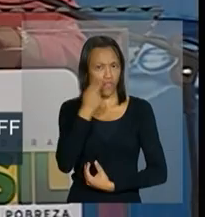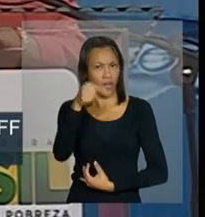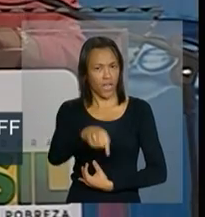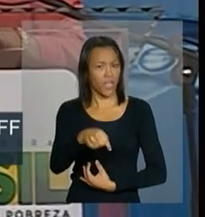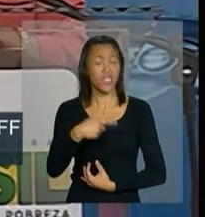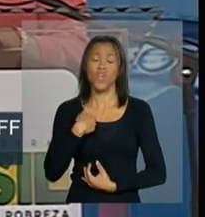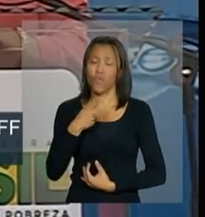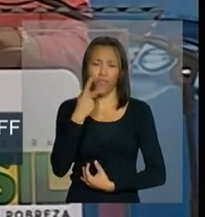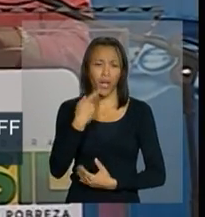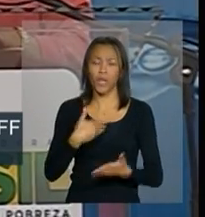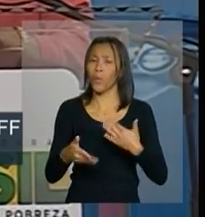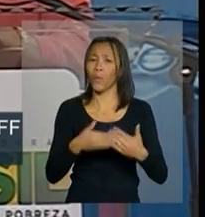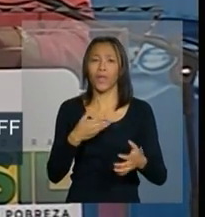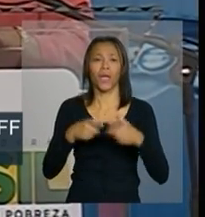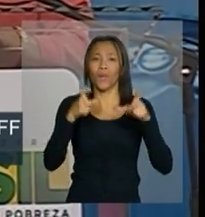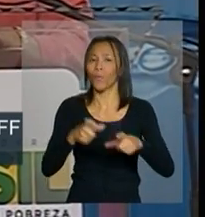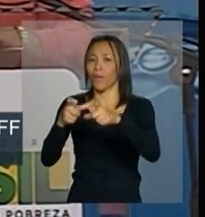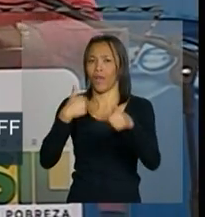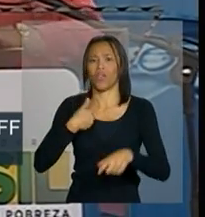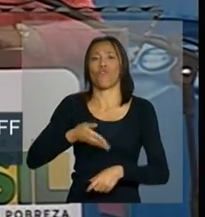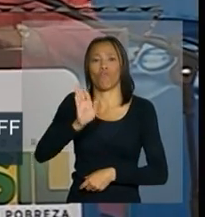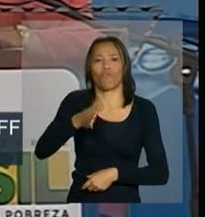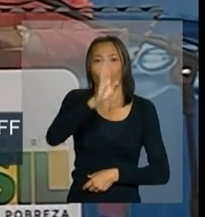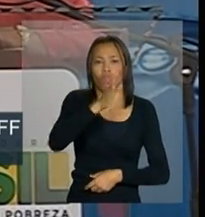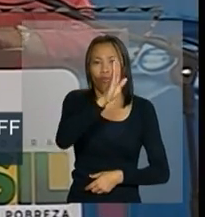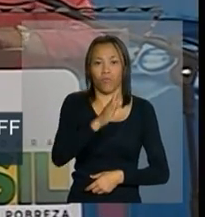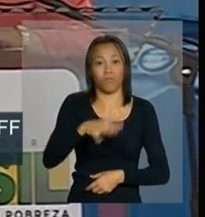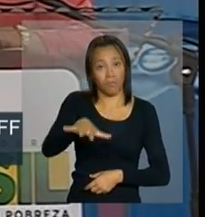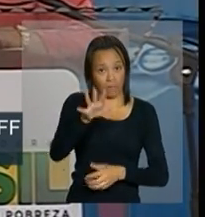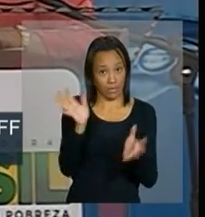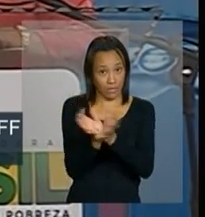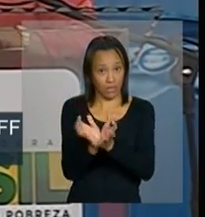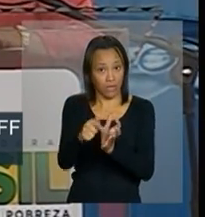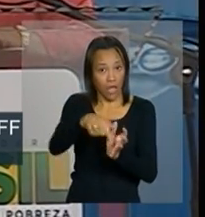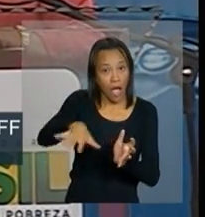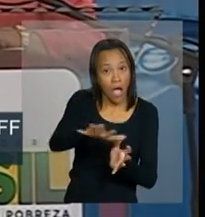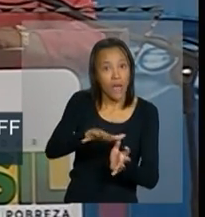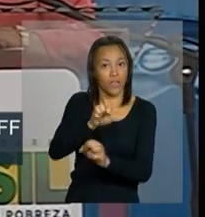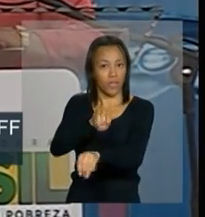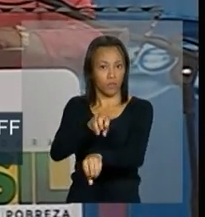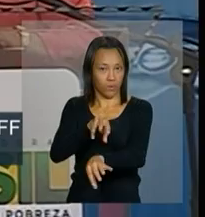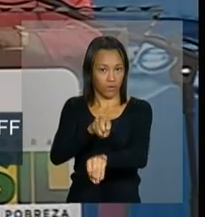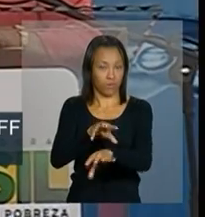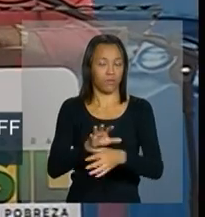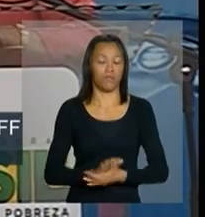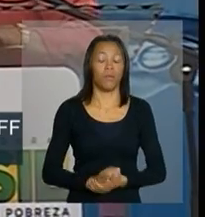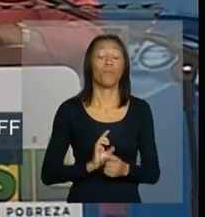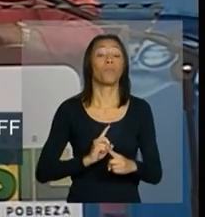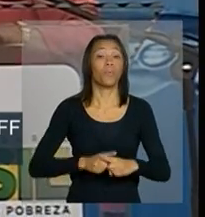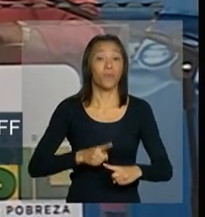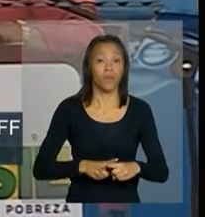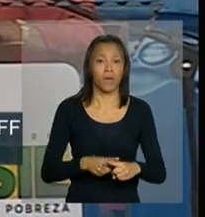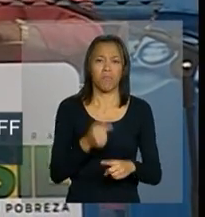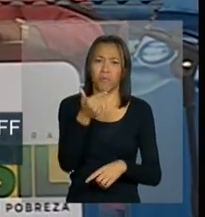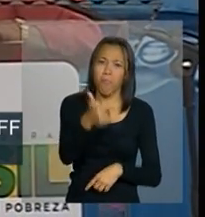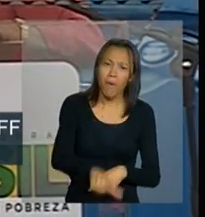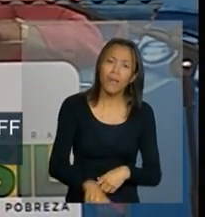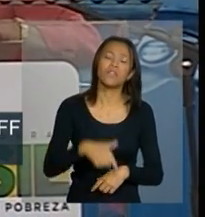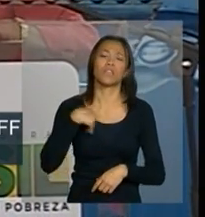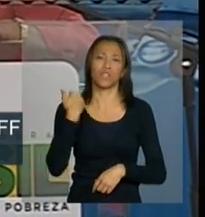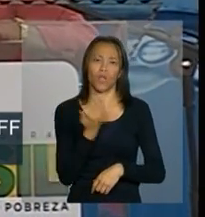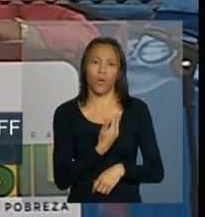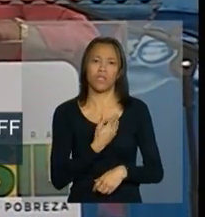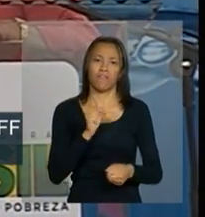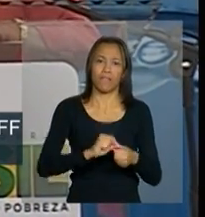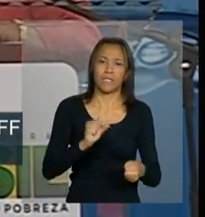falo em todos os lugares que eu vou. Para a educação. Por quê? Por mais que nós